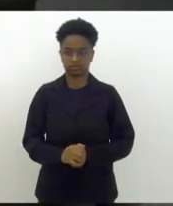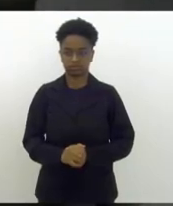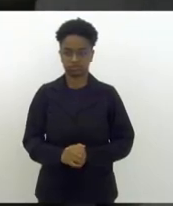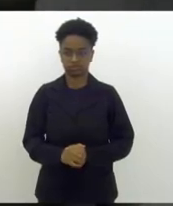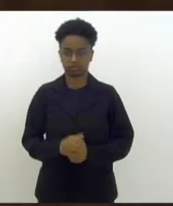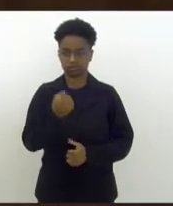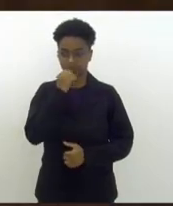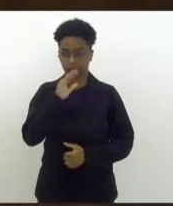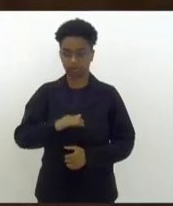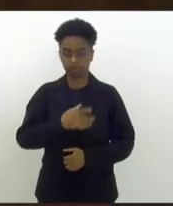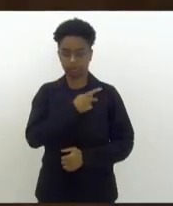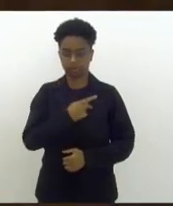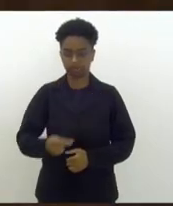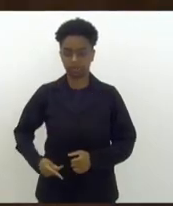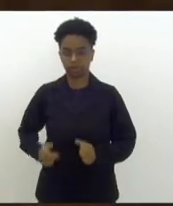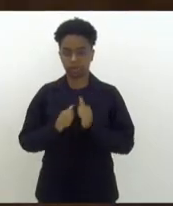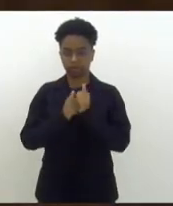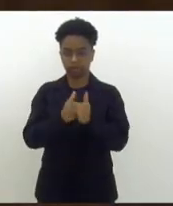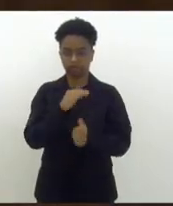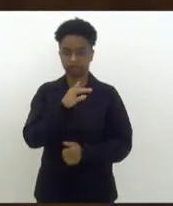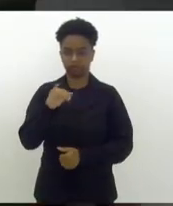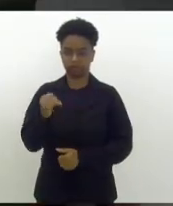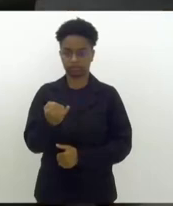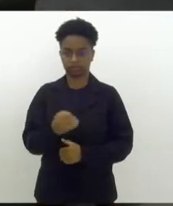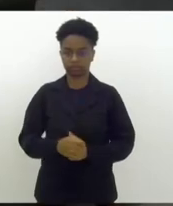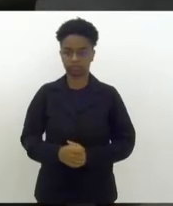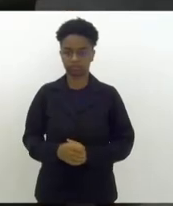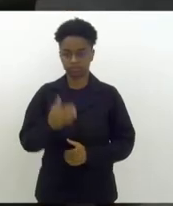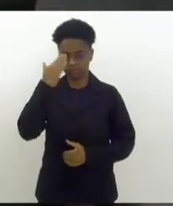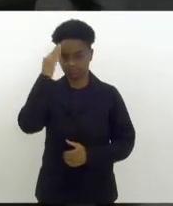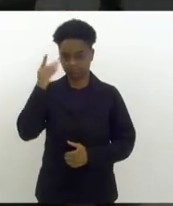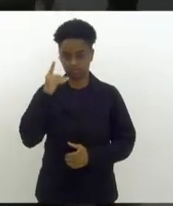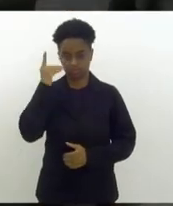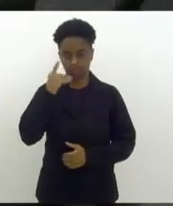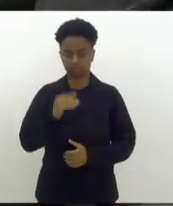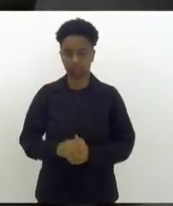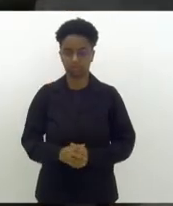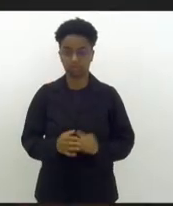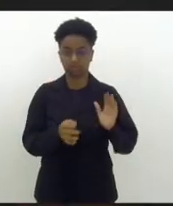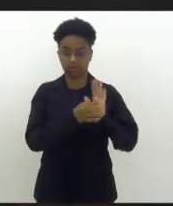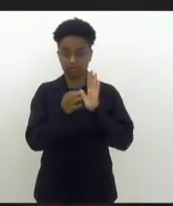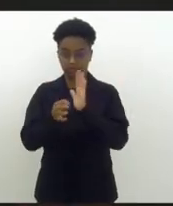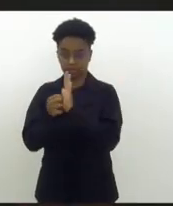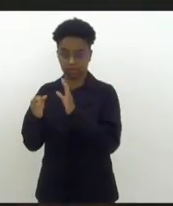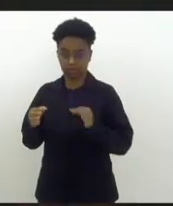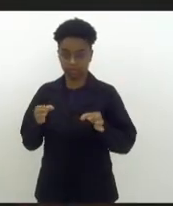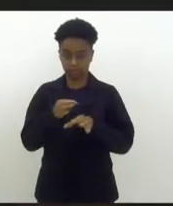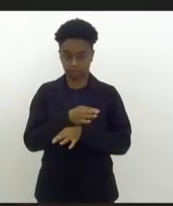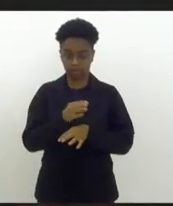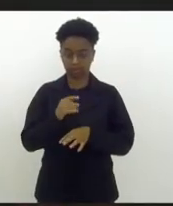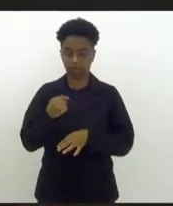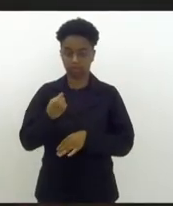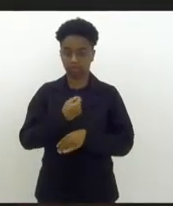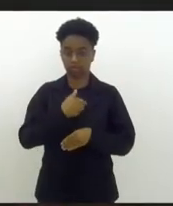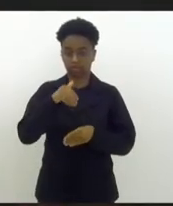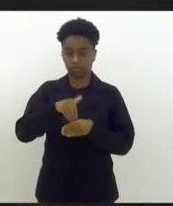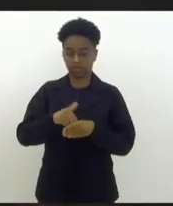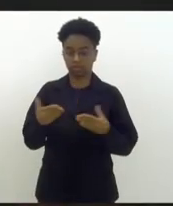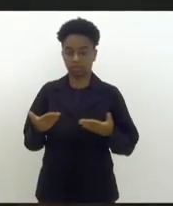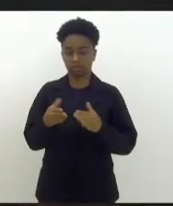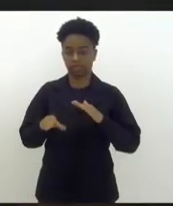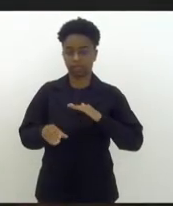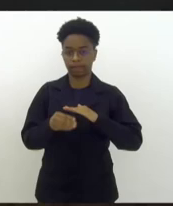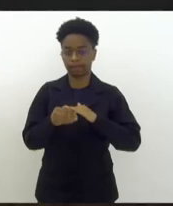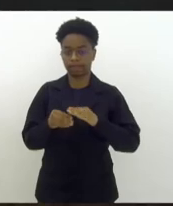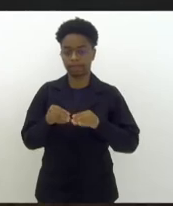Boa tarde Presidente companheiro Muito obrigado Deputado vamos pareceres emitidos em votação as